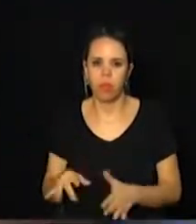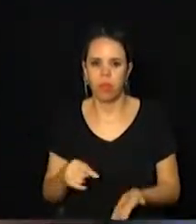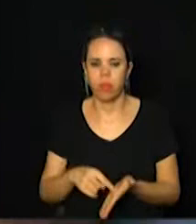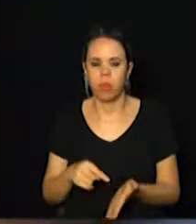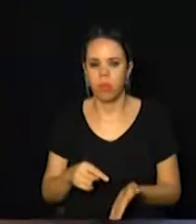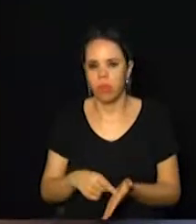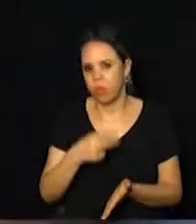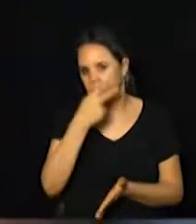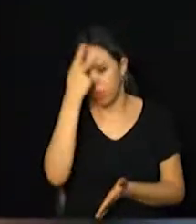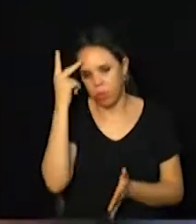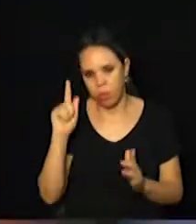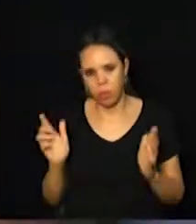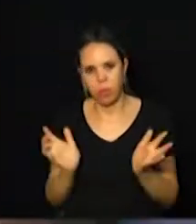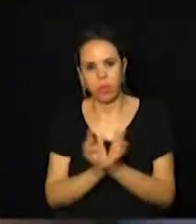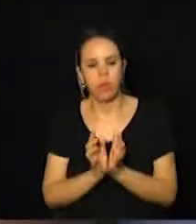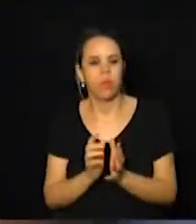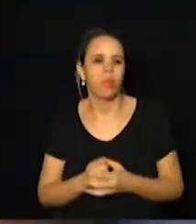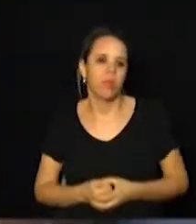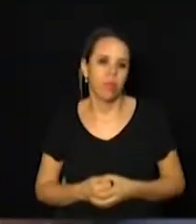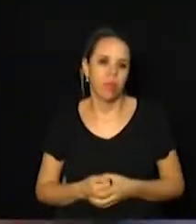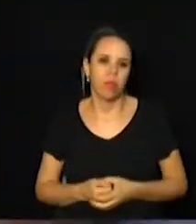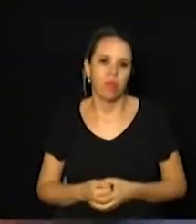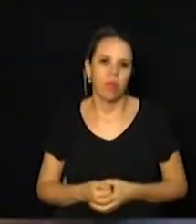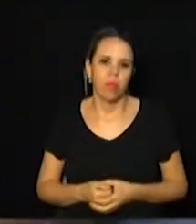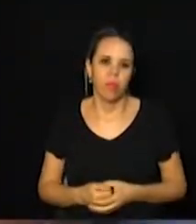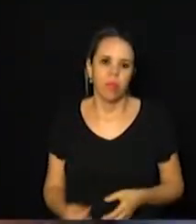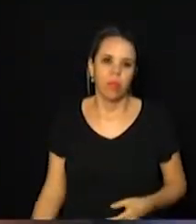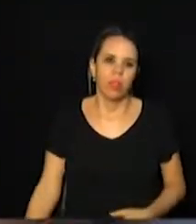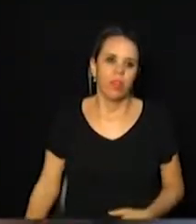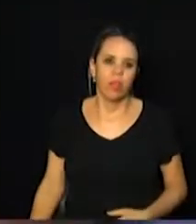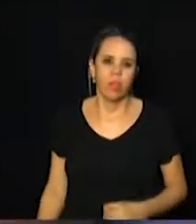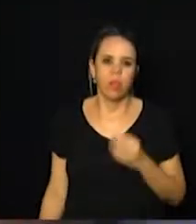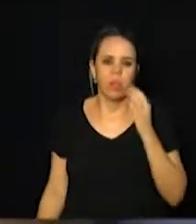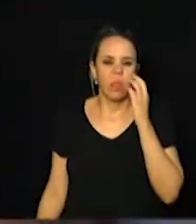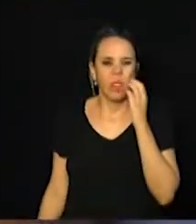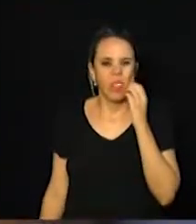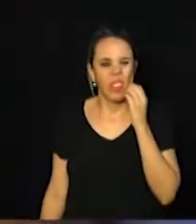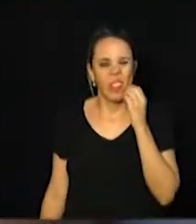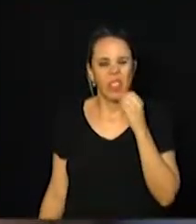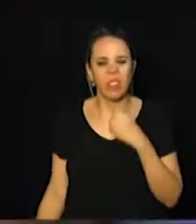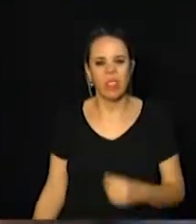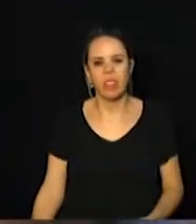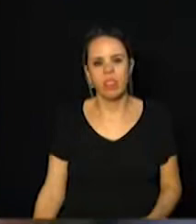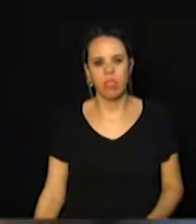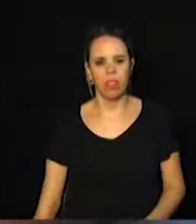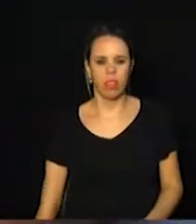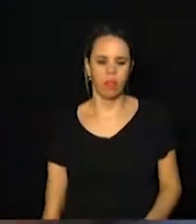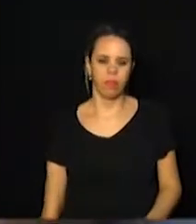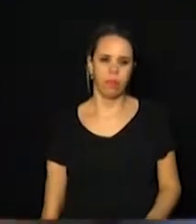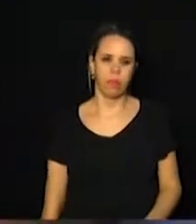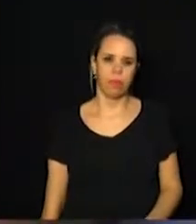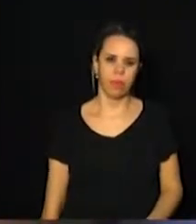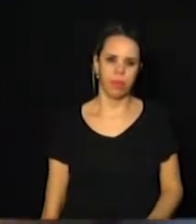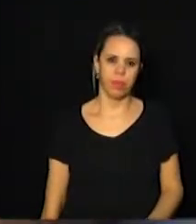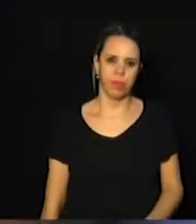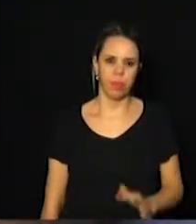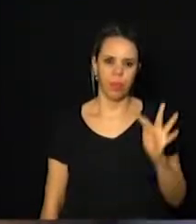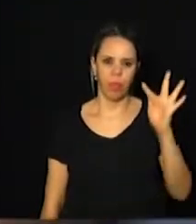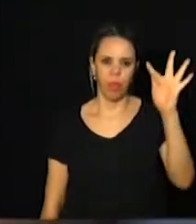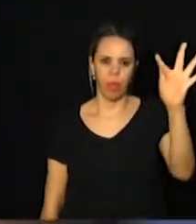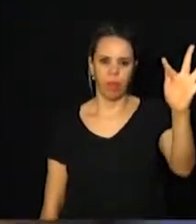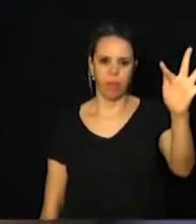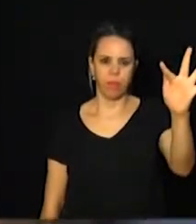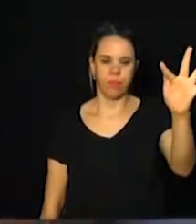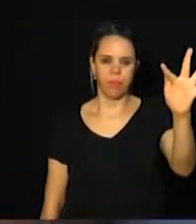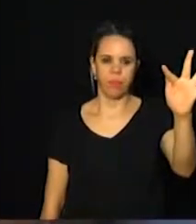mão do pequeno grupo o e tecnologia é um hoje e no futuro